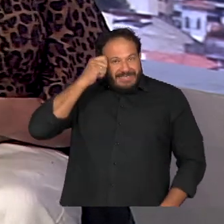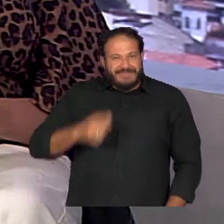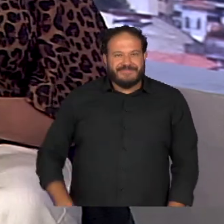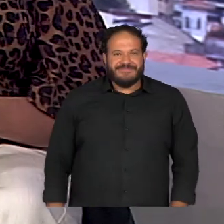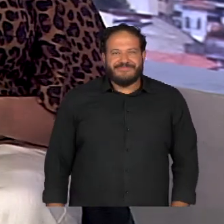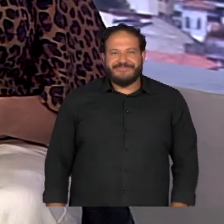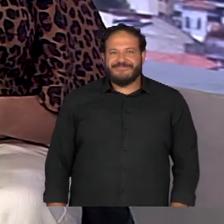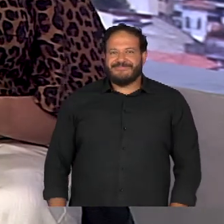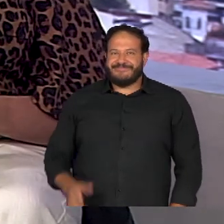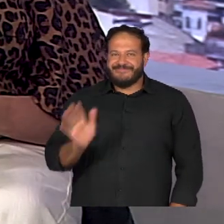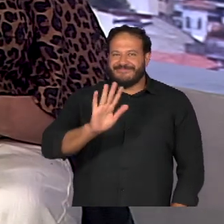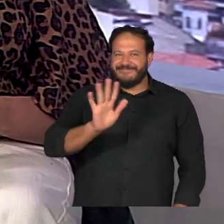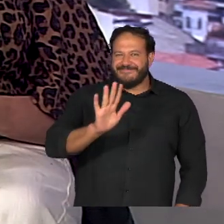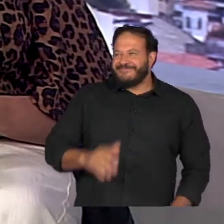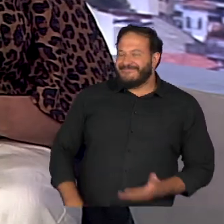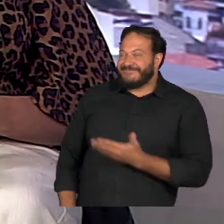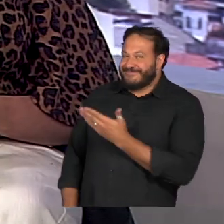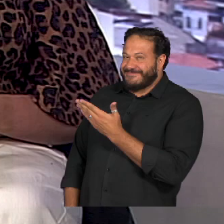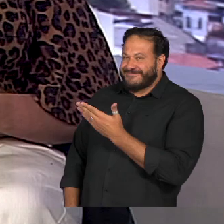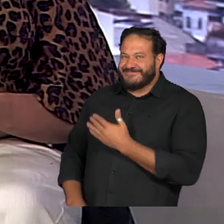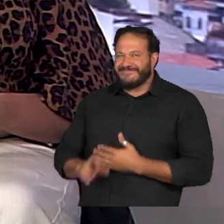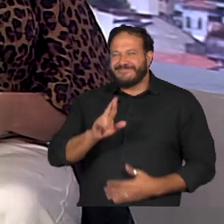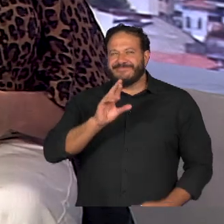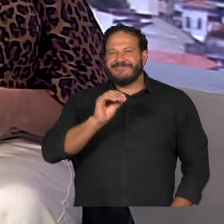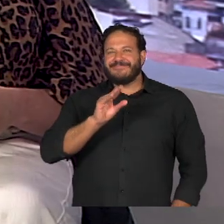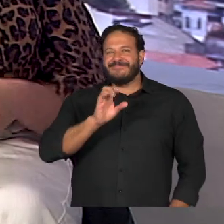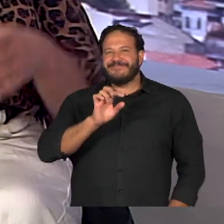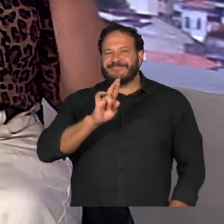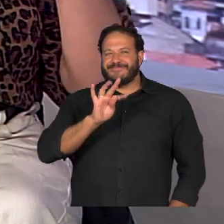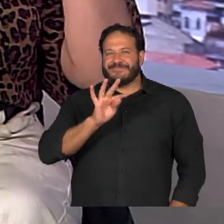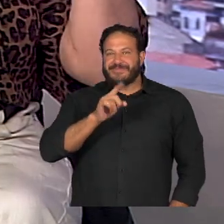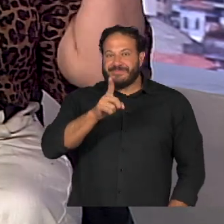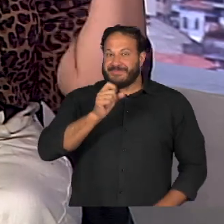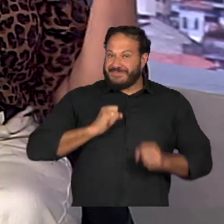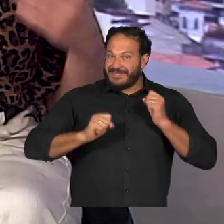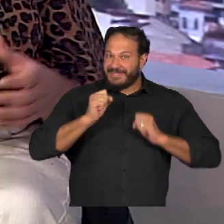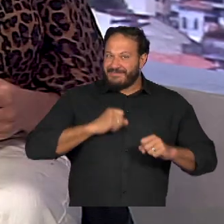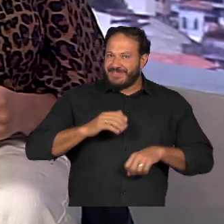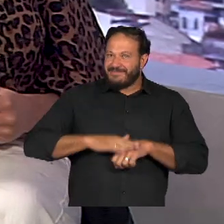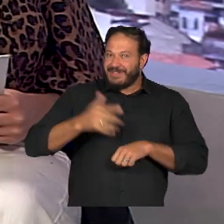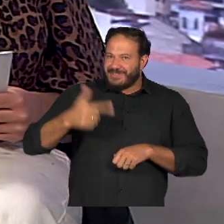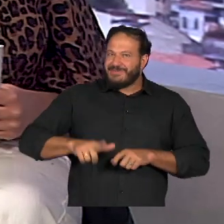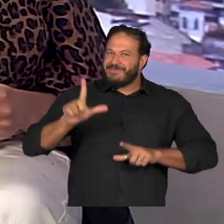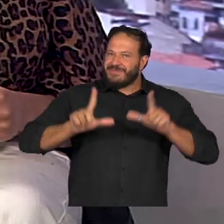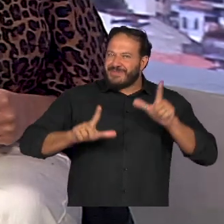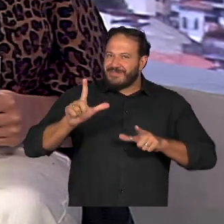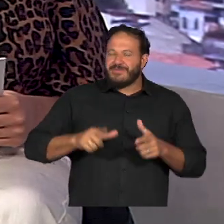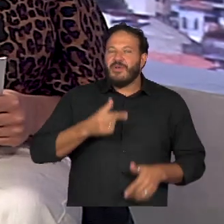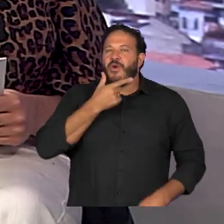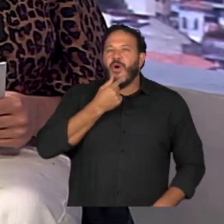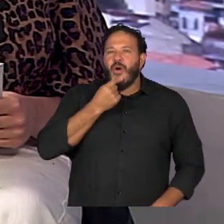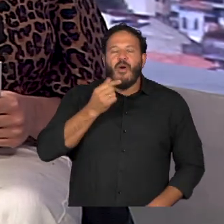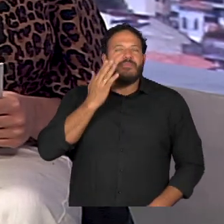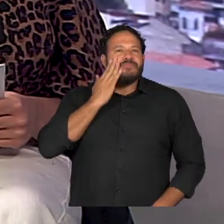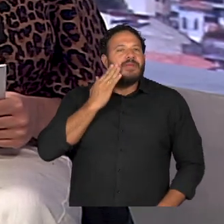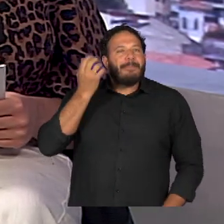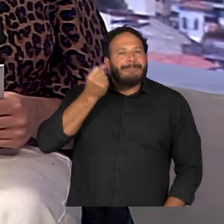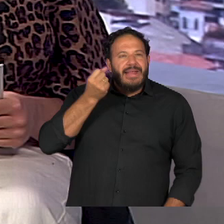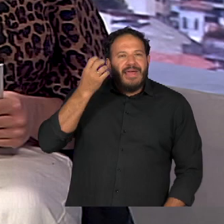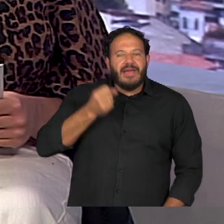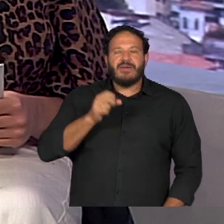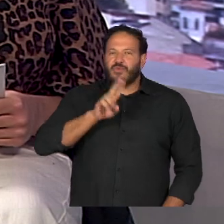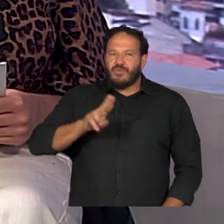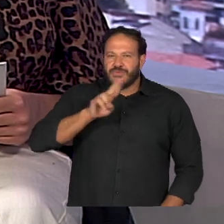Olá eu sou o Roberto Rios espero que estejam animados para mais um programa Eu sou um homem branco uso óculos sou